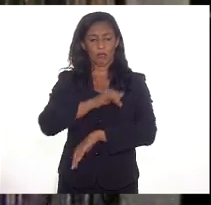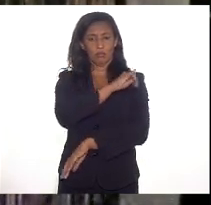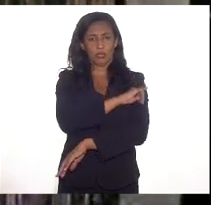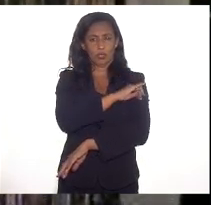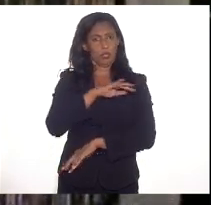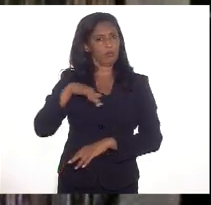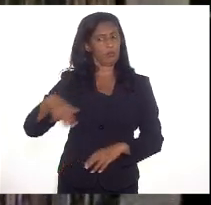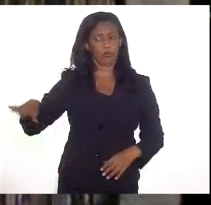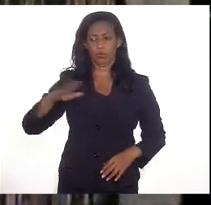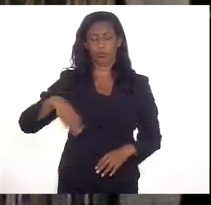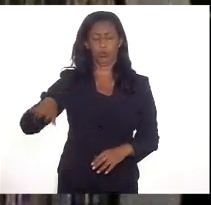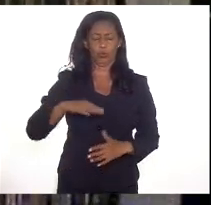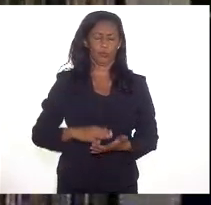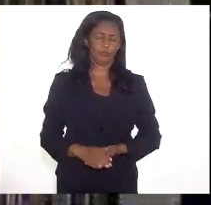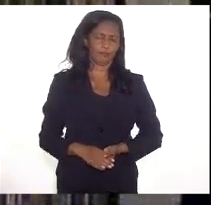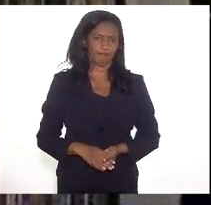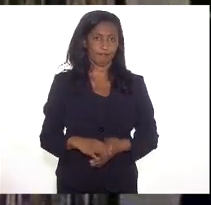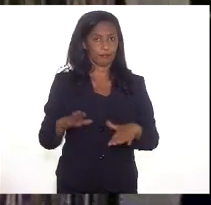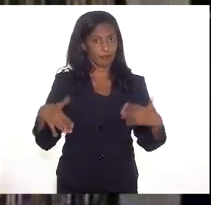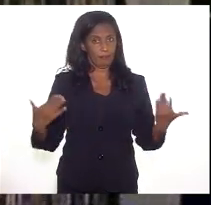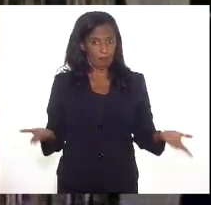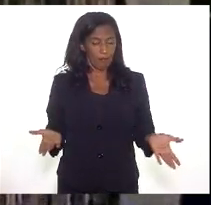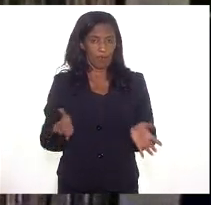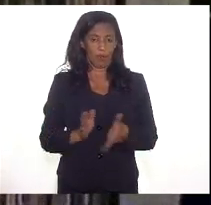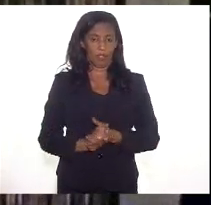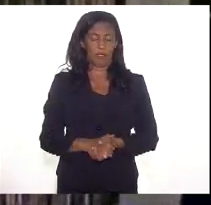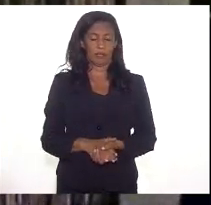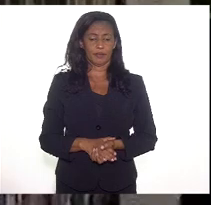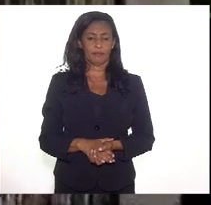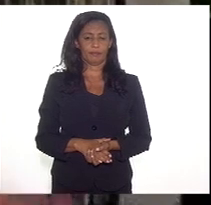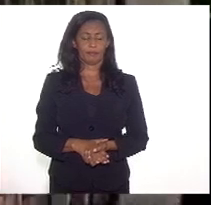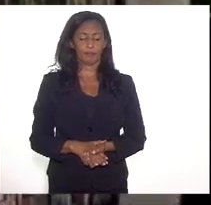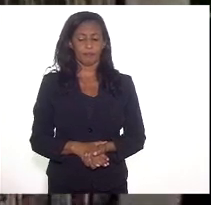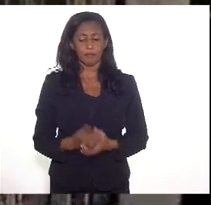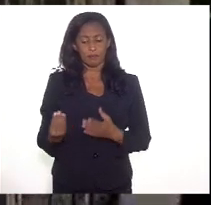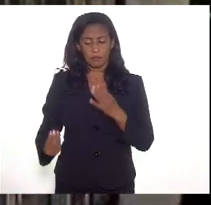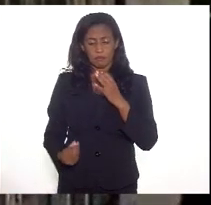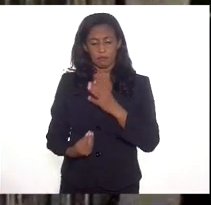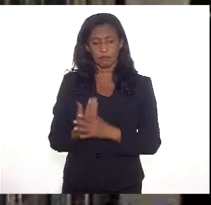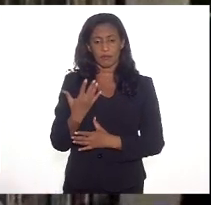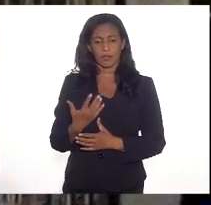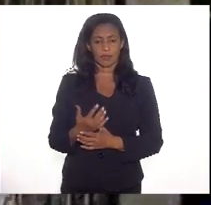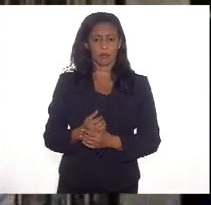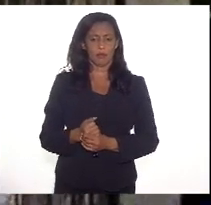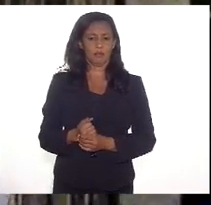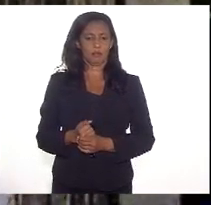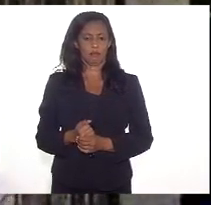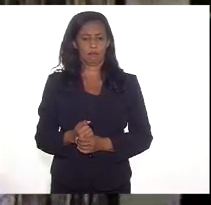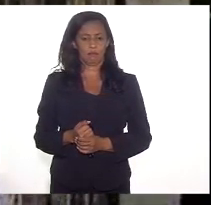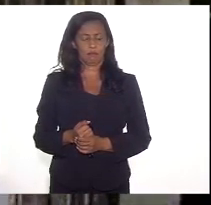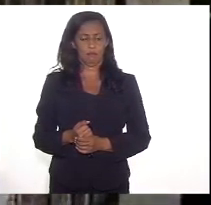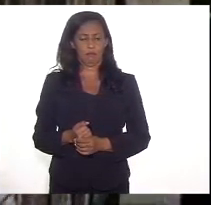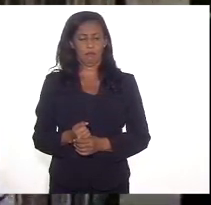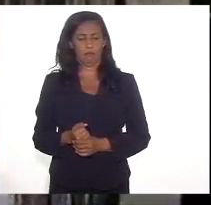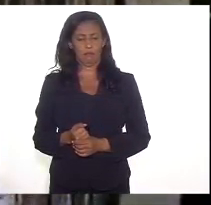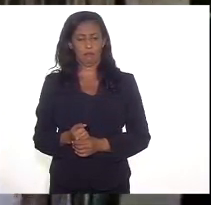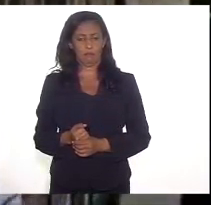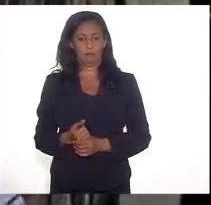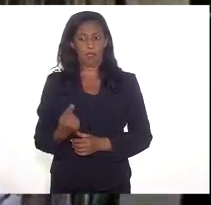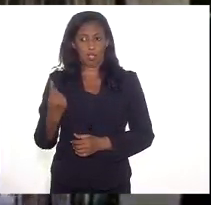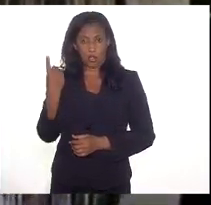todo. Então, é claro que a criação, a instalação de